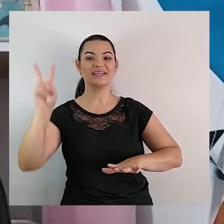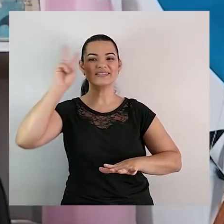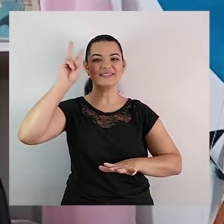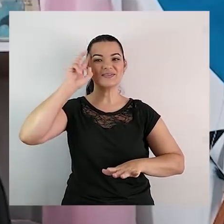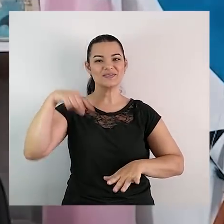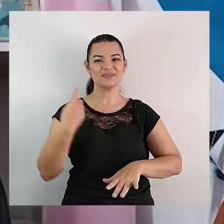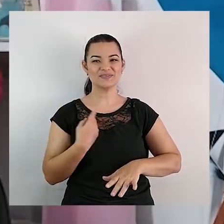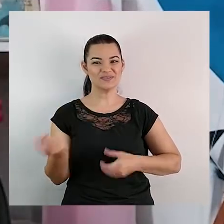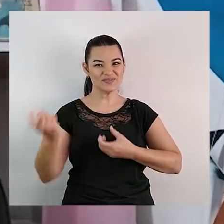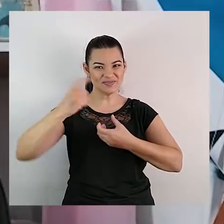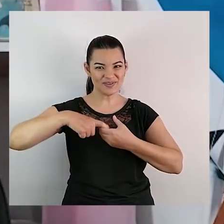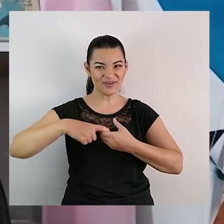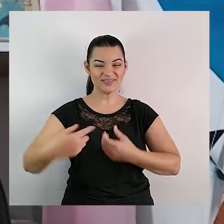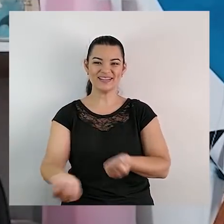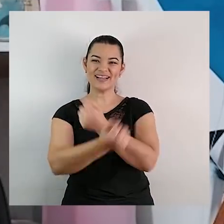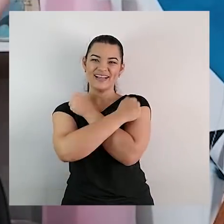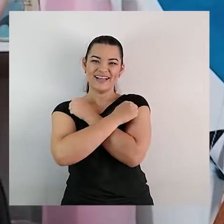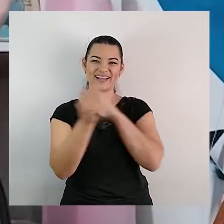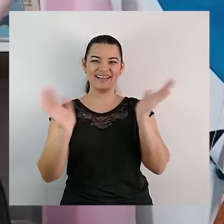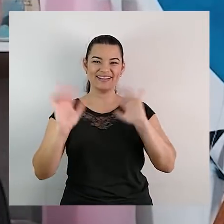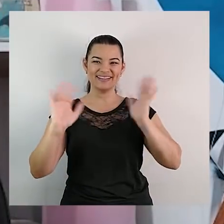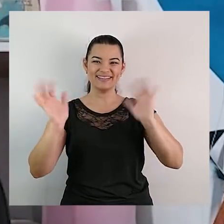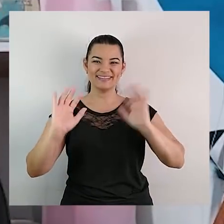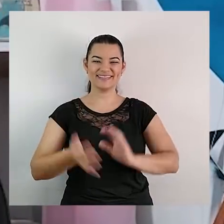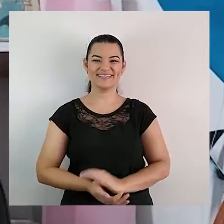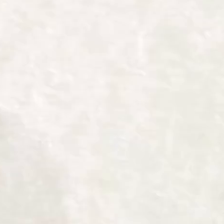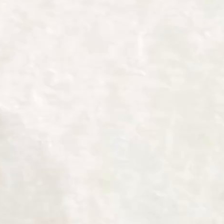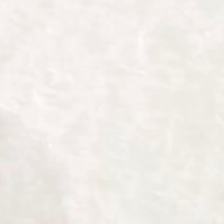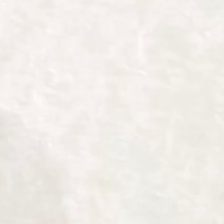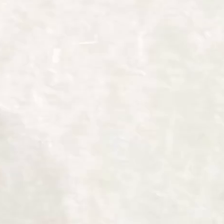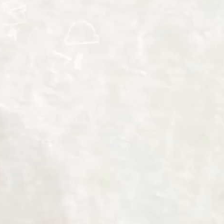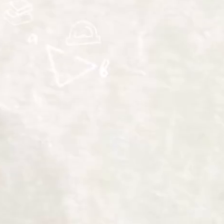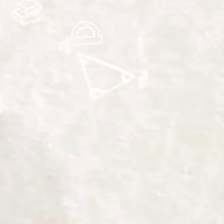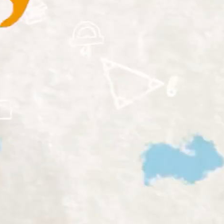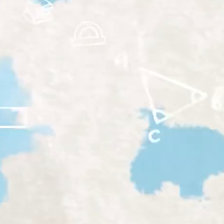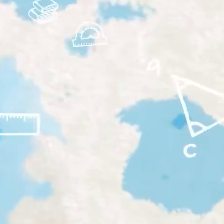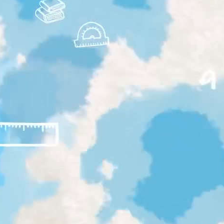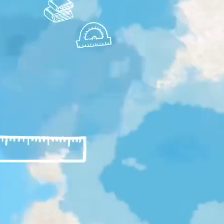de volta. Um grande abraço para vocês e até lá!